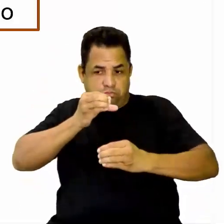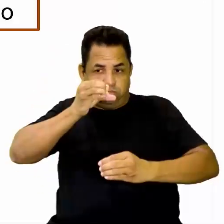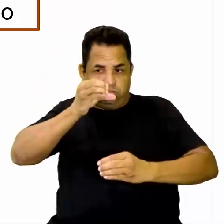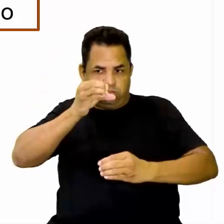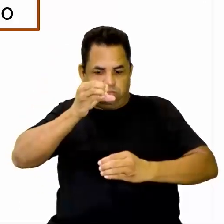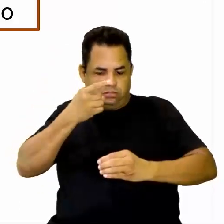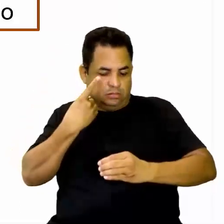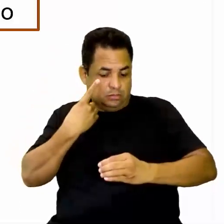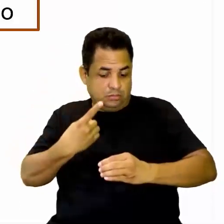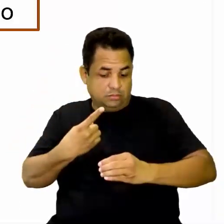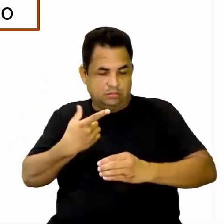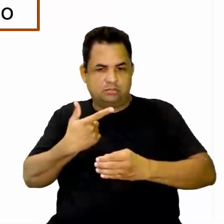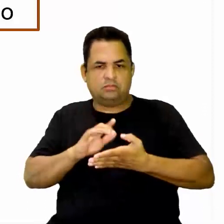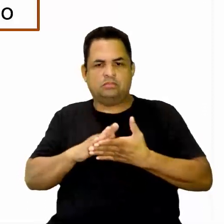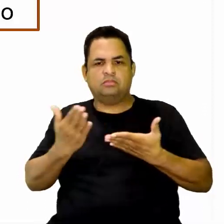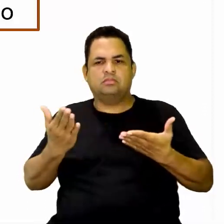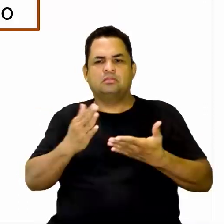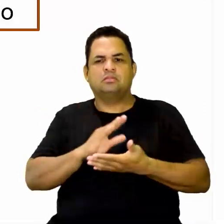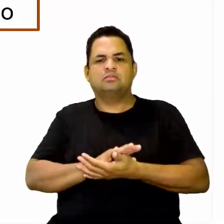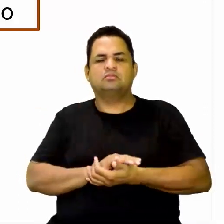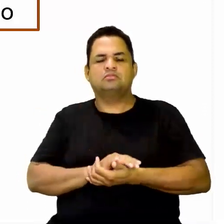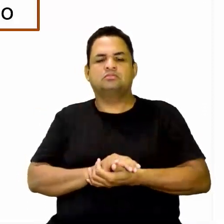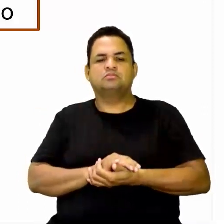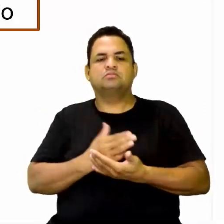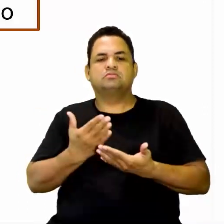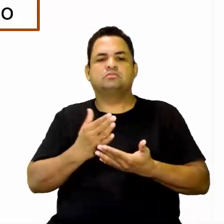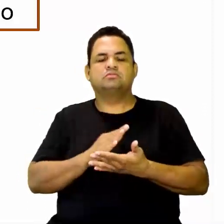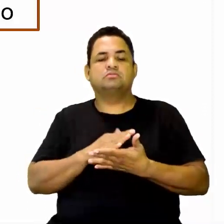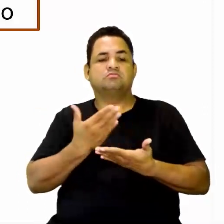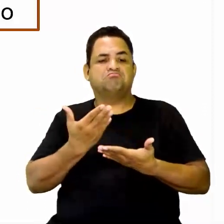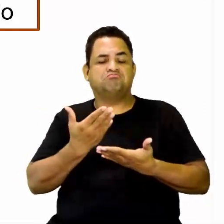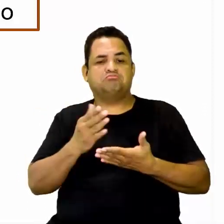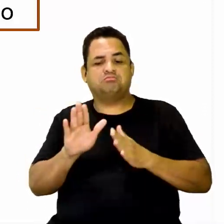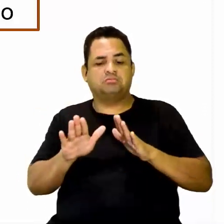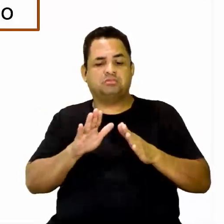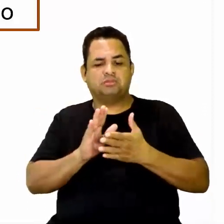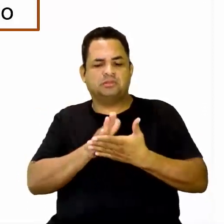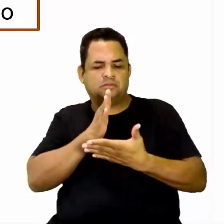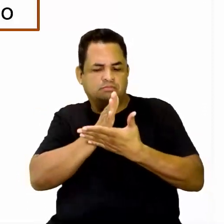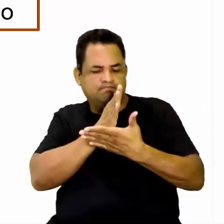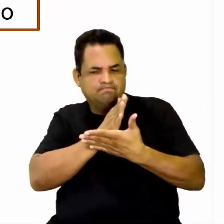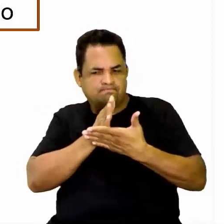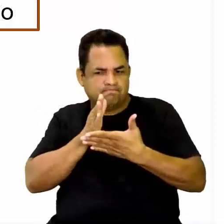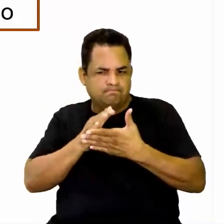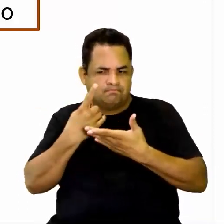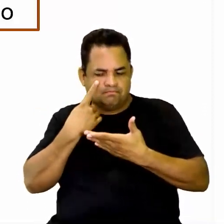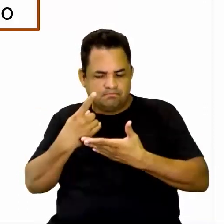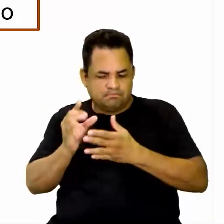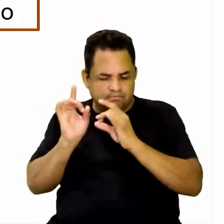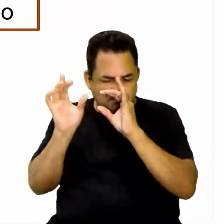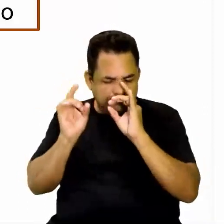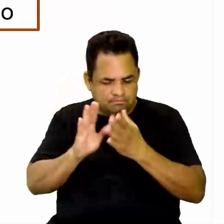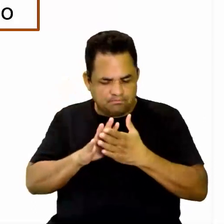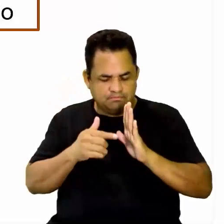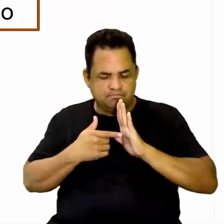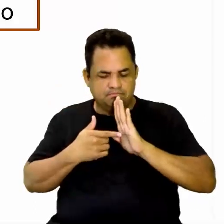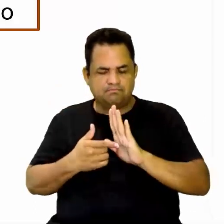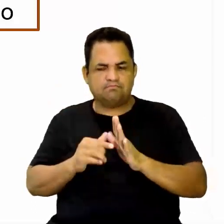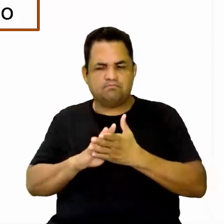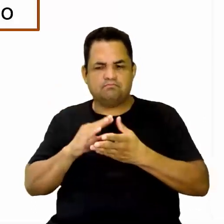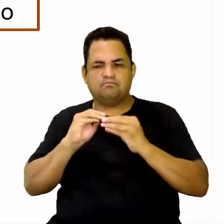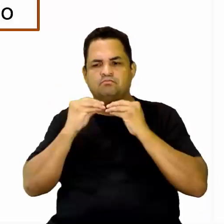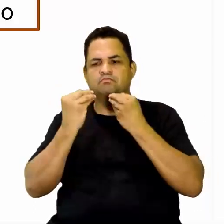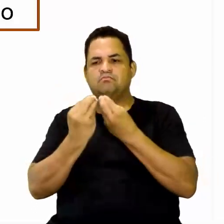nossa visão, o alcance da nossa visão em determinadas partículas, né? E detalhes que apresentam uma determinada